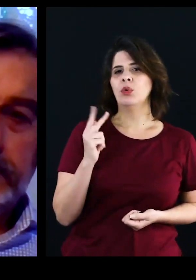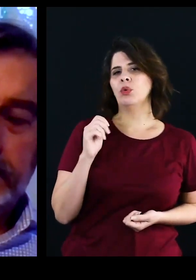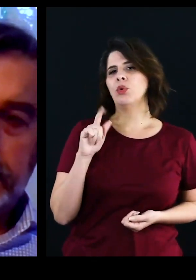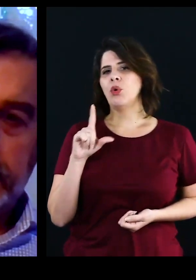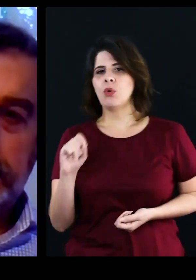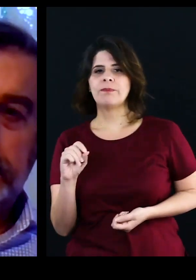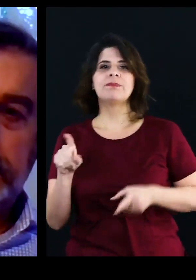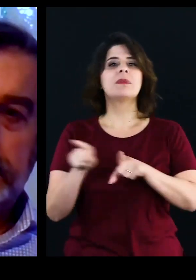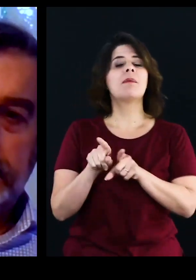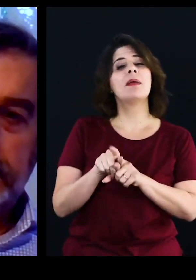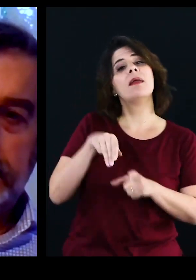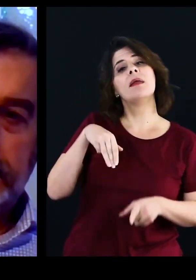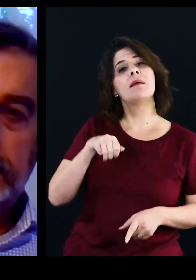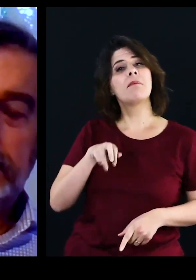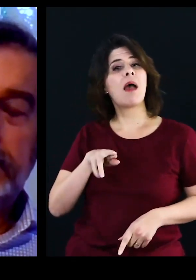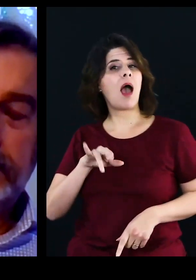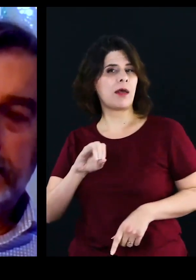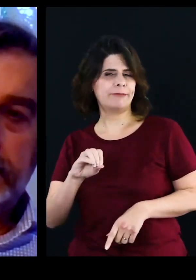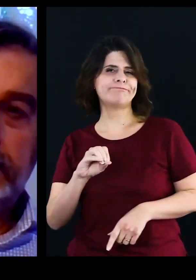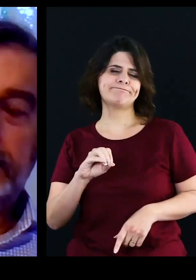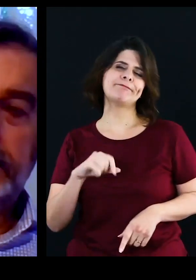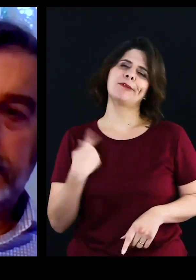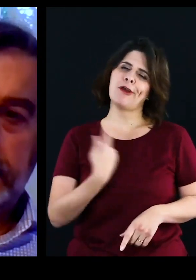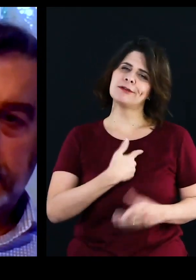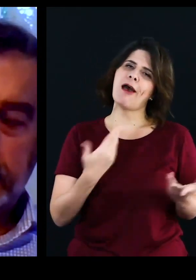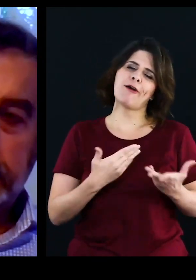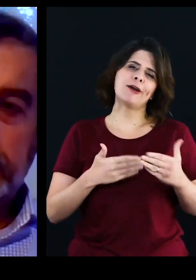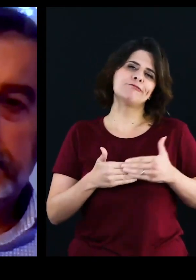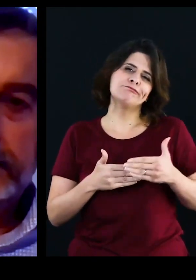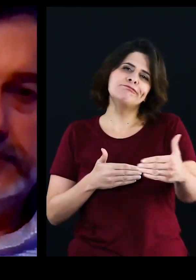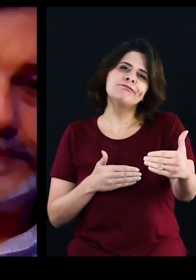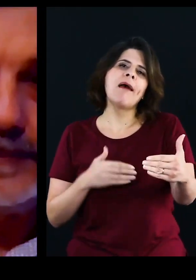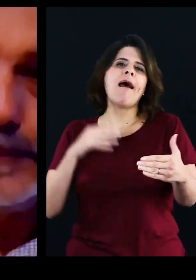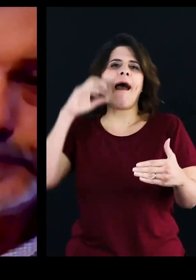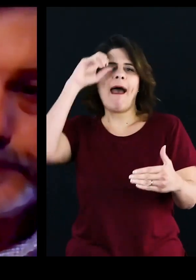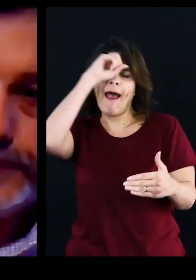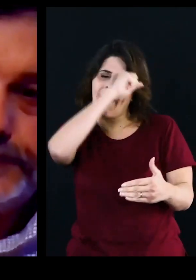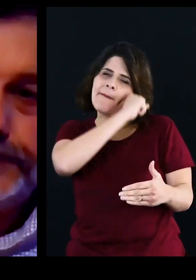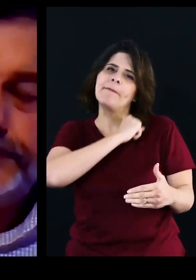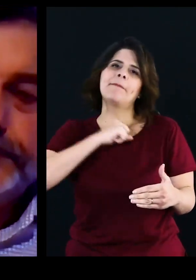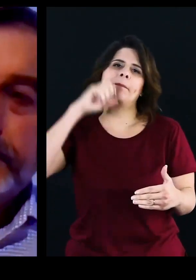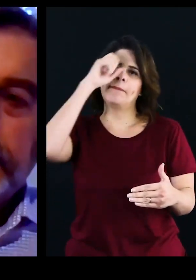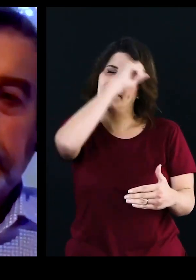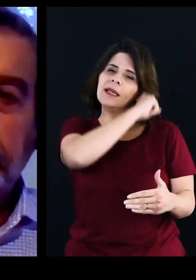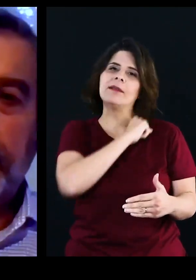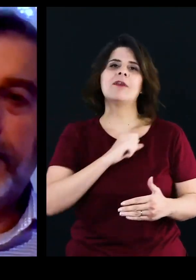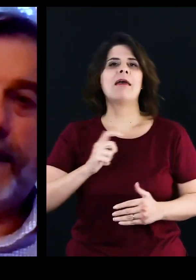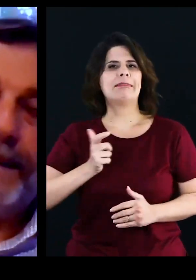intensamente muito aprendizado em tudo isso, né? Tem muita tristeza, nossos corações...